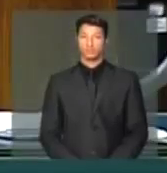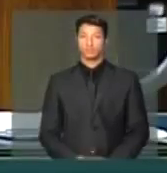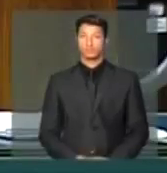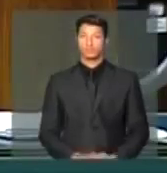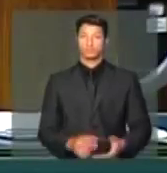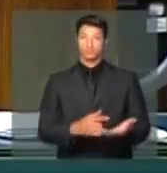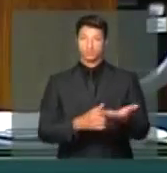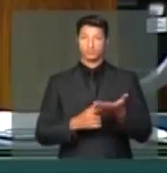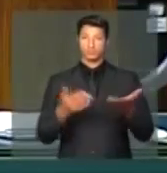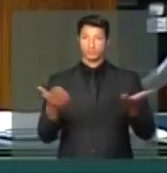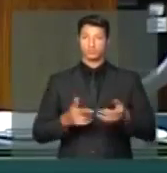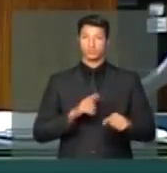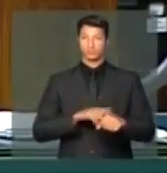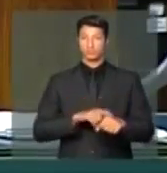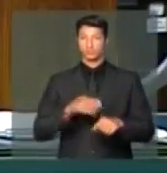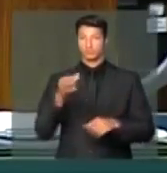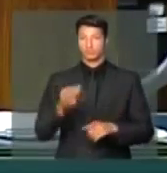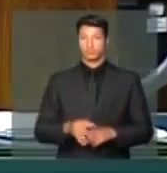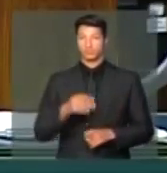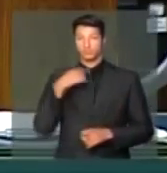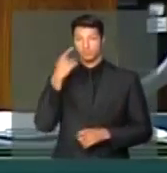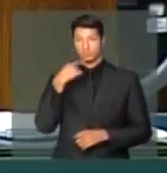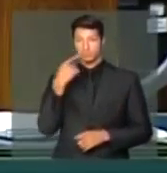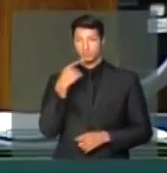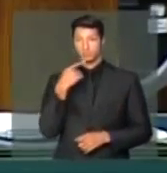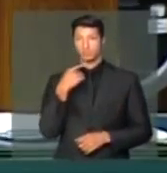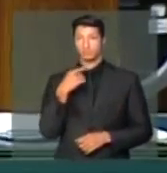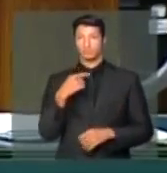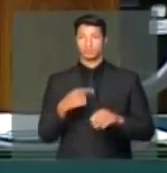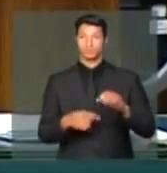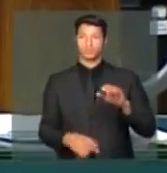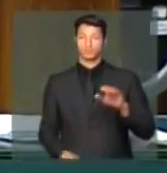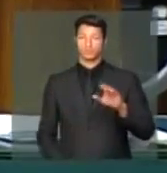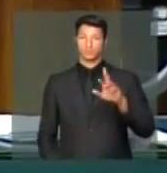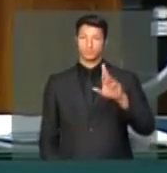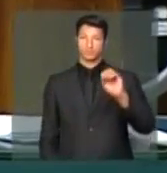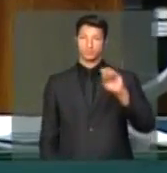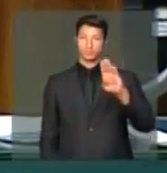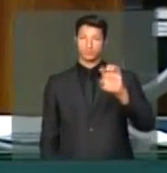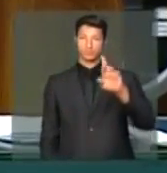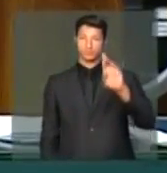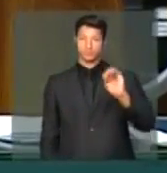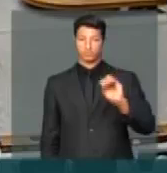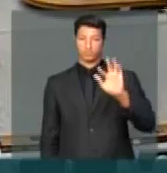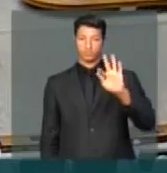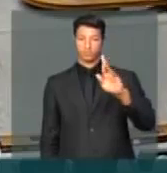Fazer uso da palavra pelo tempo regimental, o deputado Alberto Fraga.